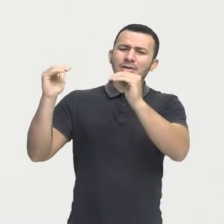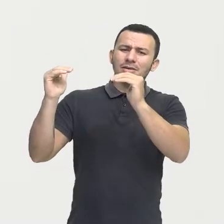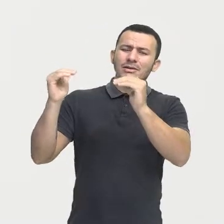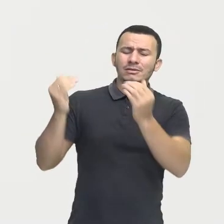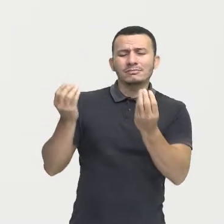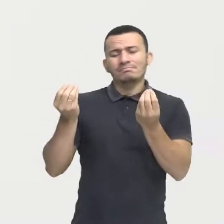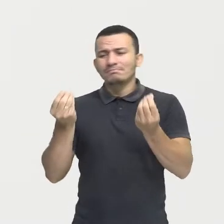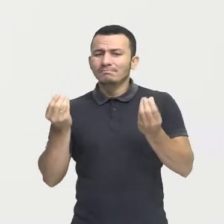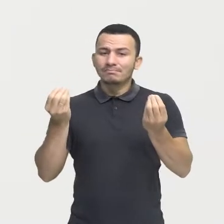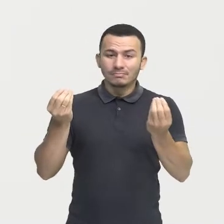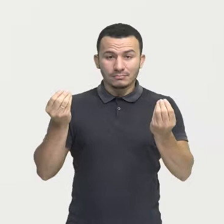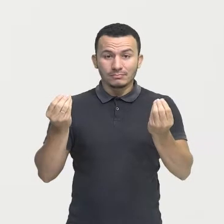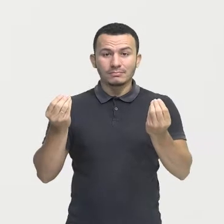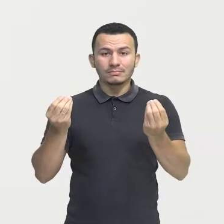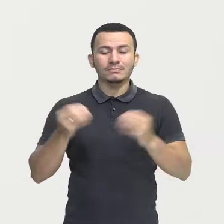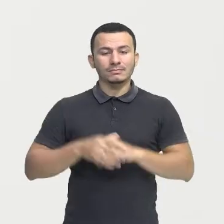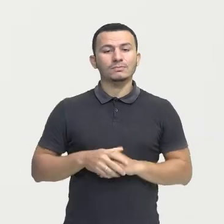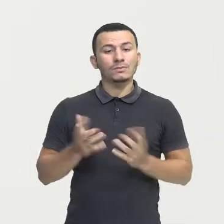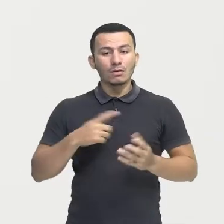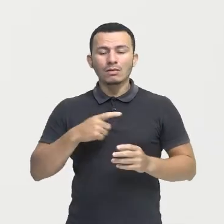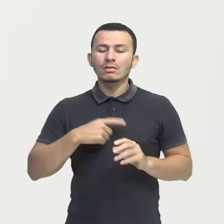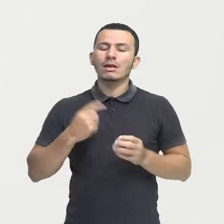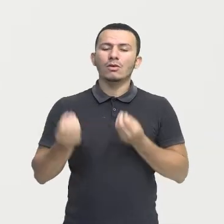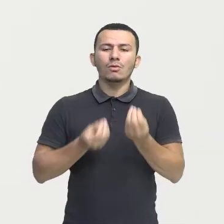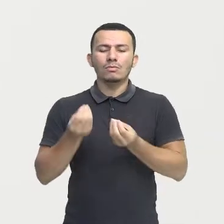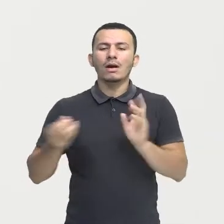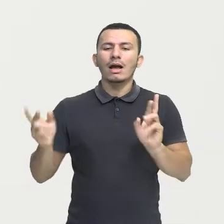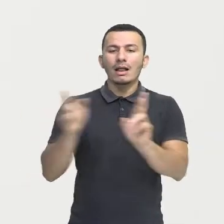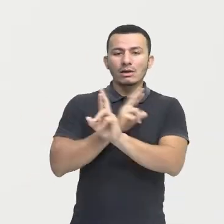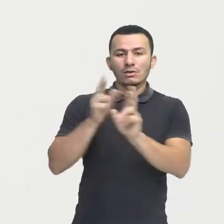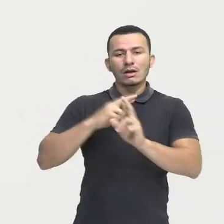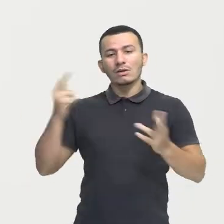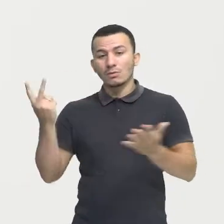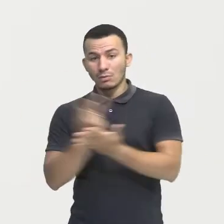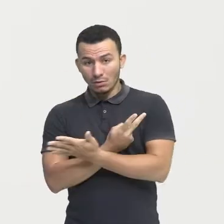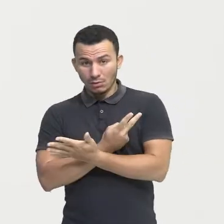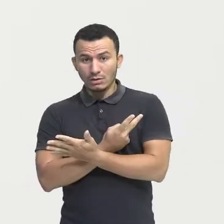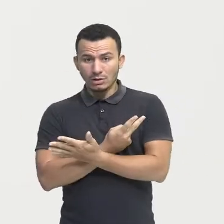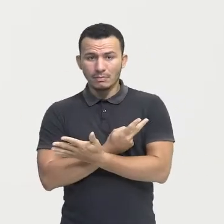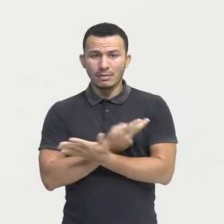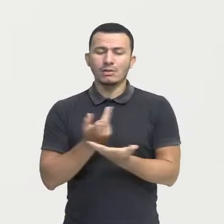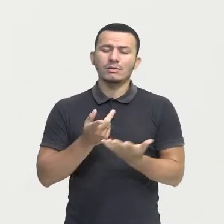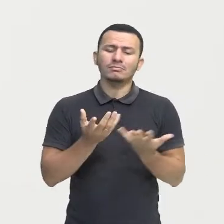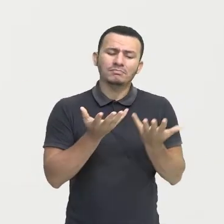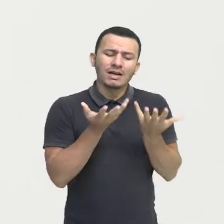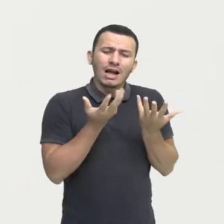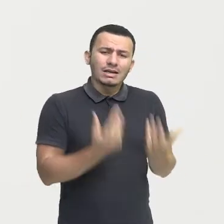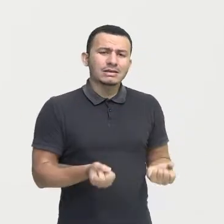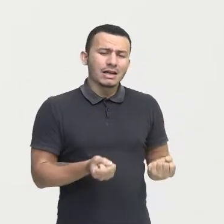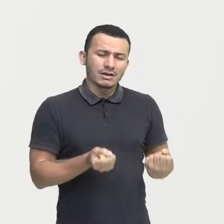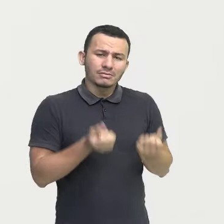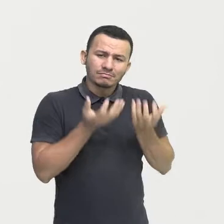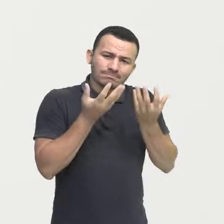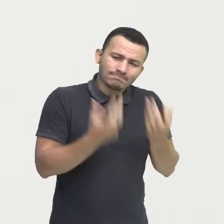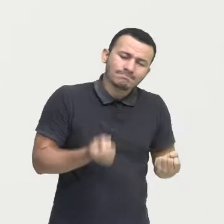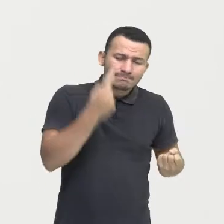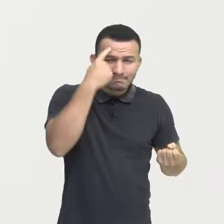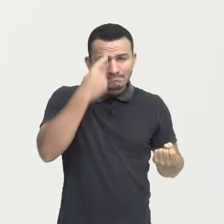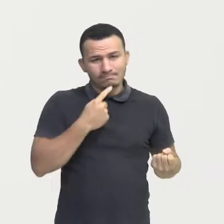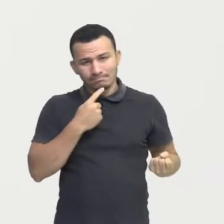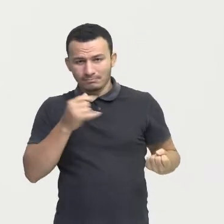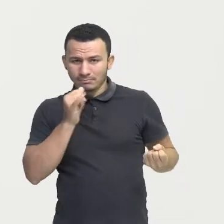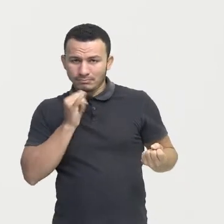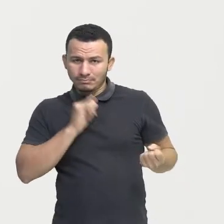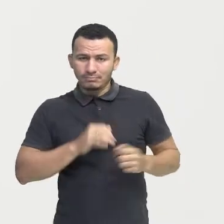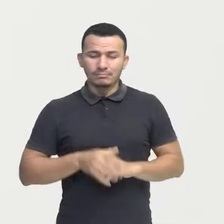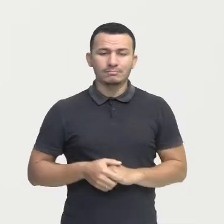É. Então, é relacionada com o fato de que ele se conforma com a aparência,